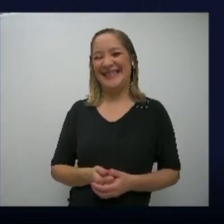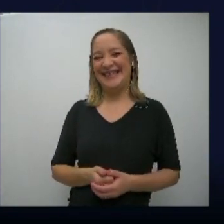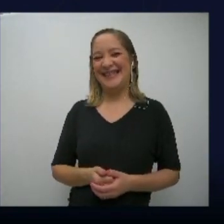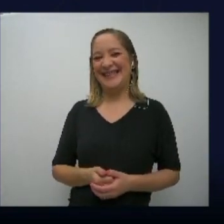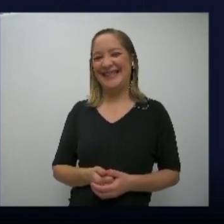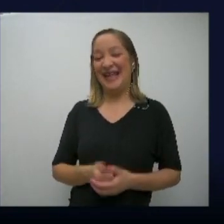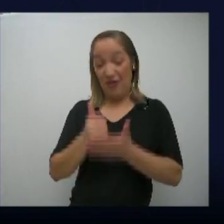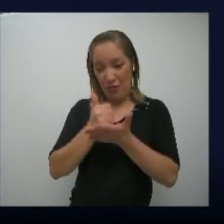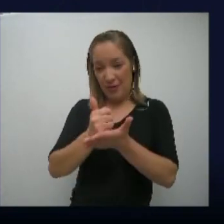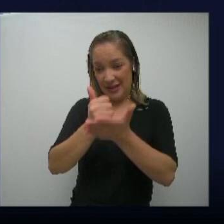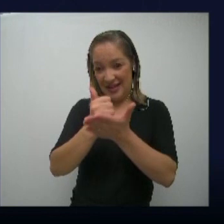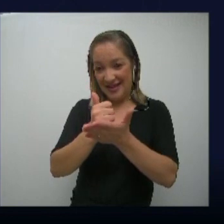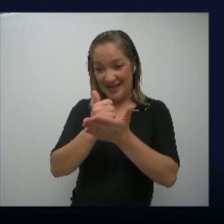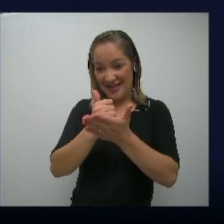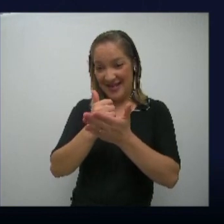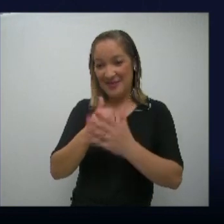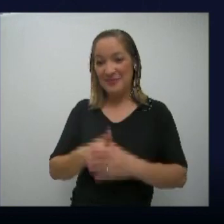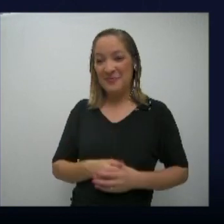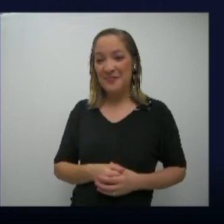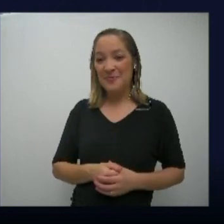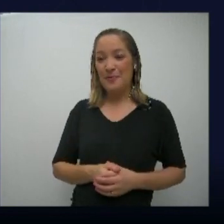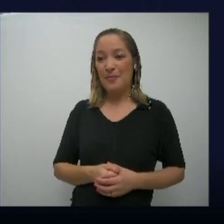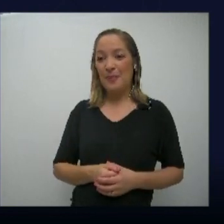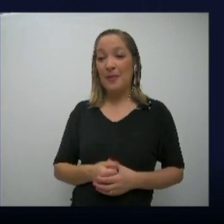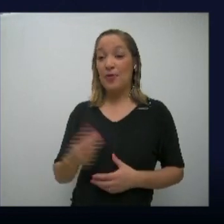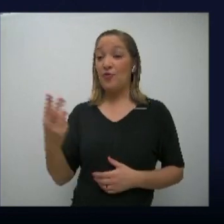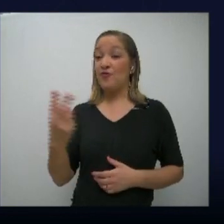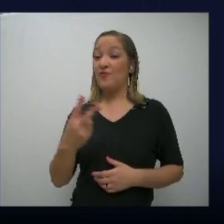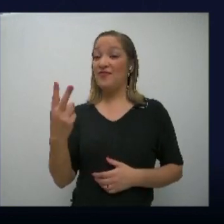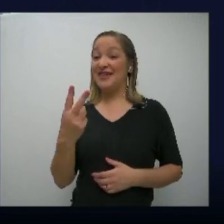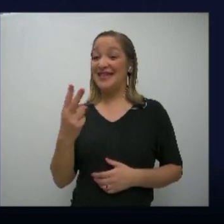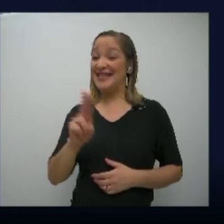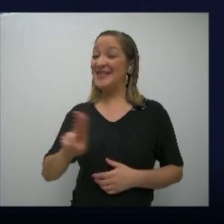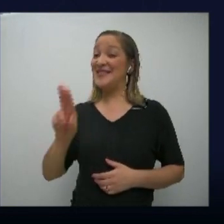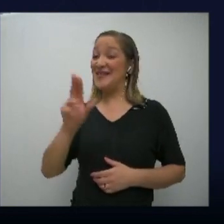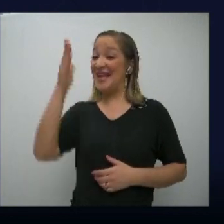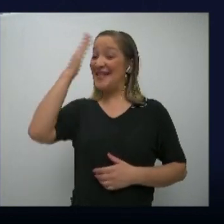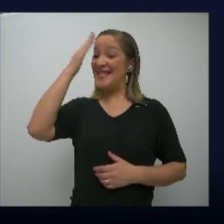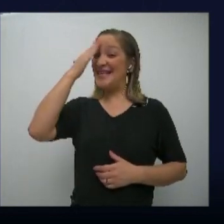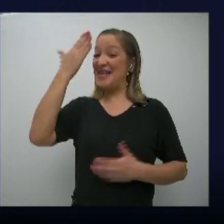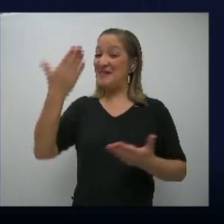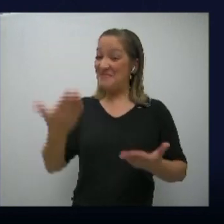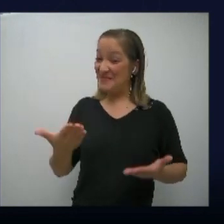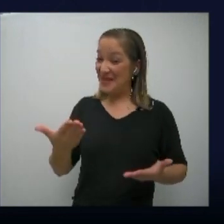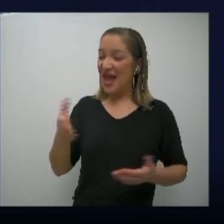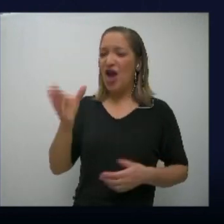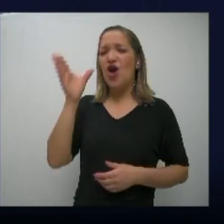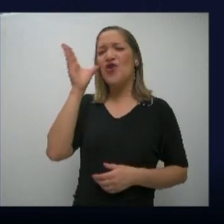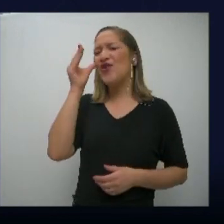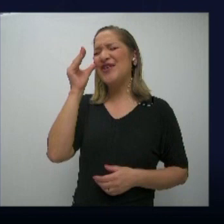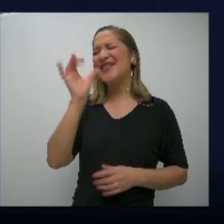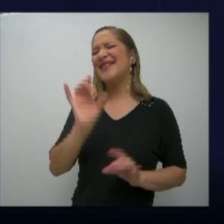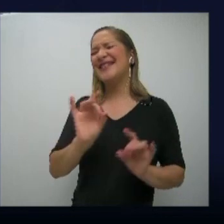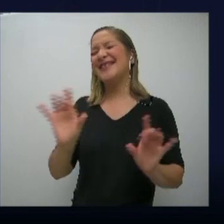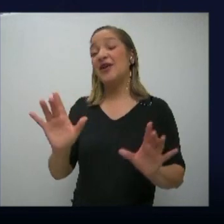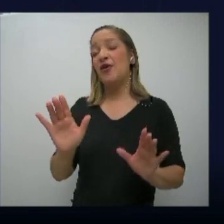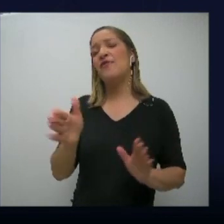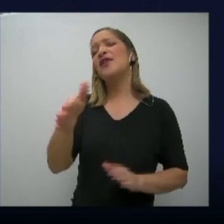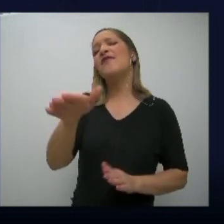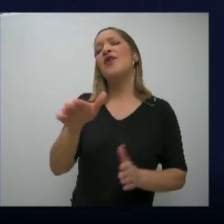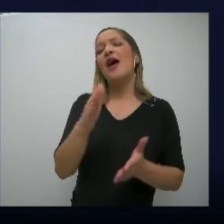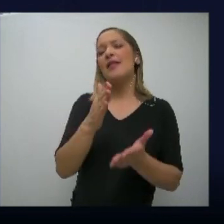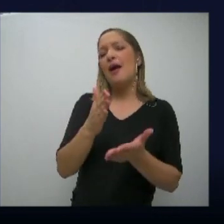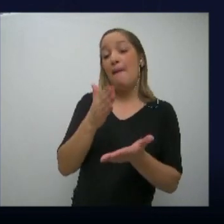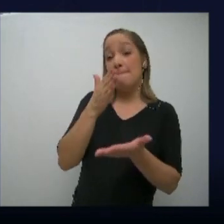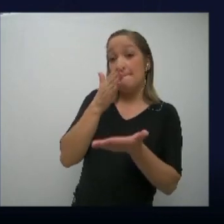eu não vou mandar para vocês dois vai dormir e precisar é que você até meados do